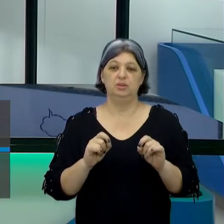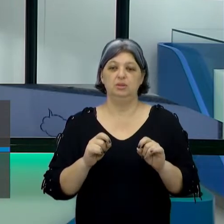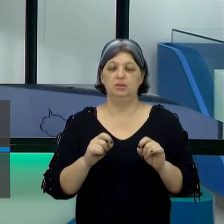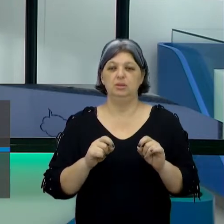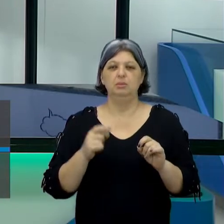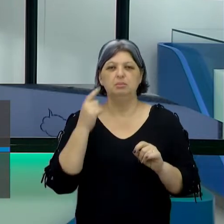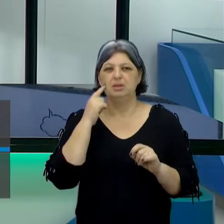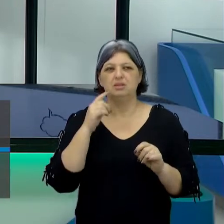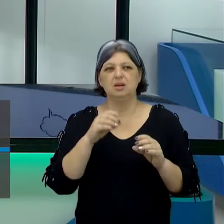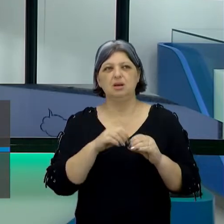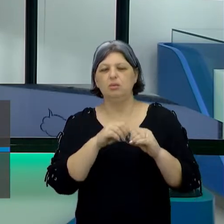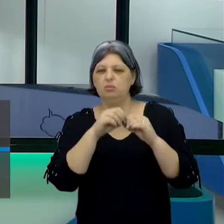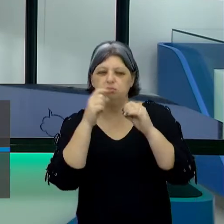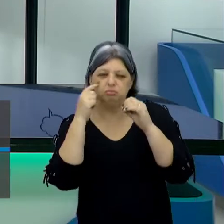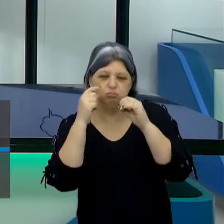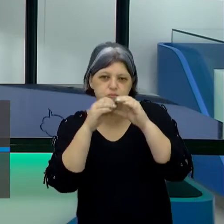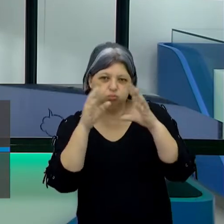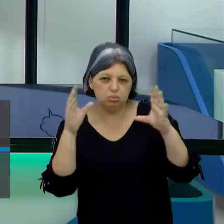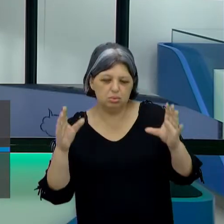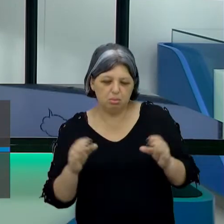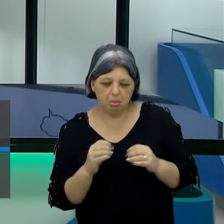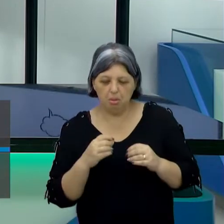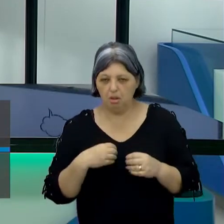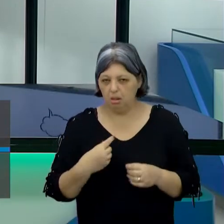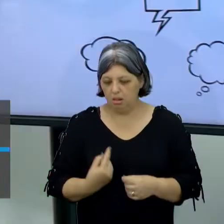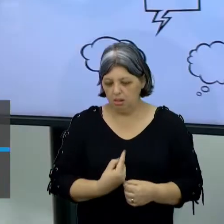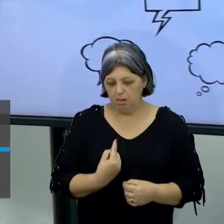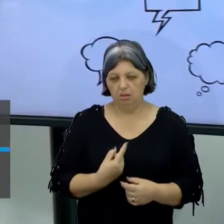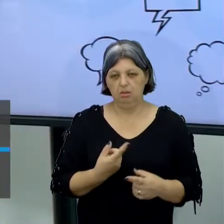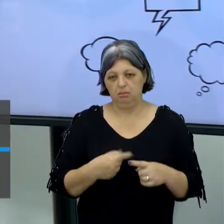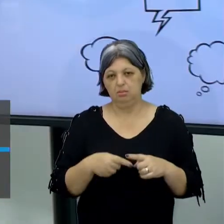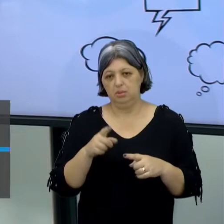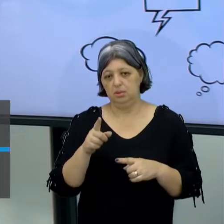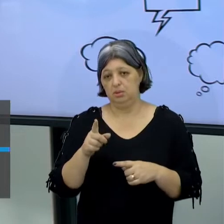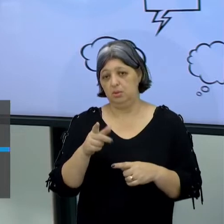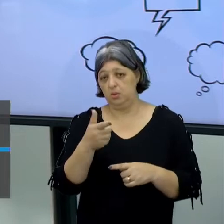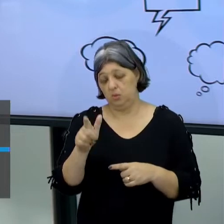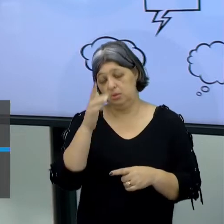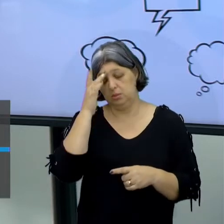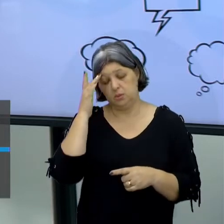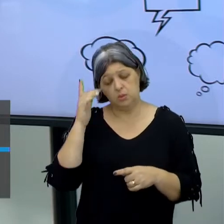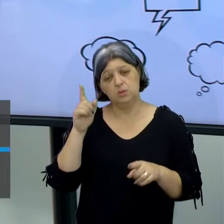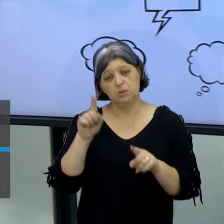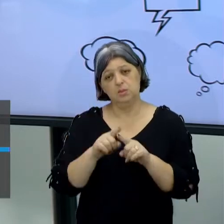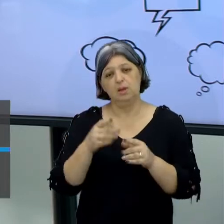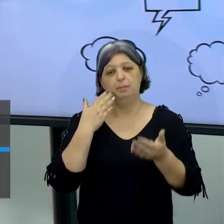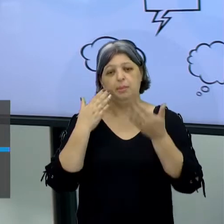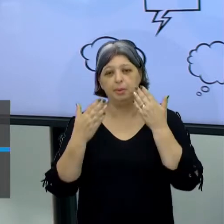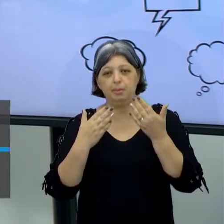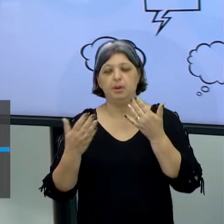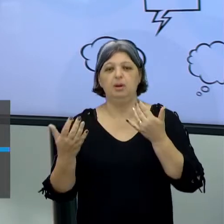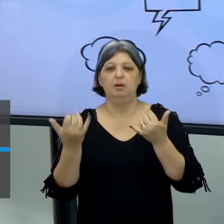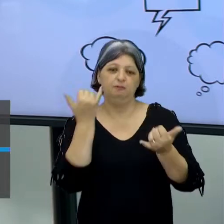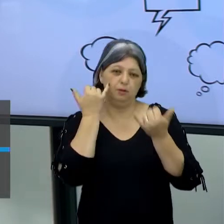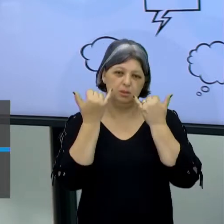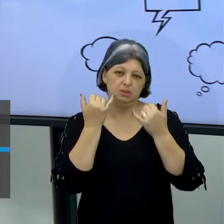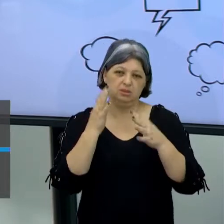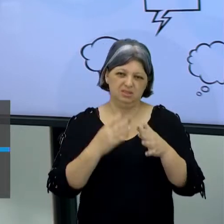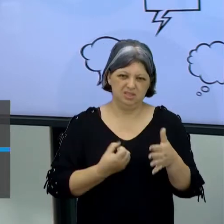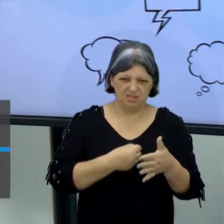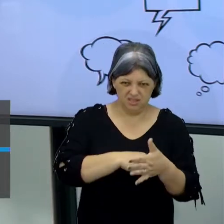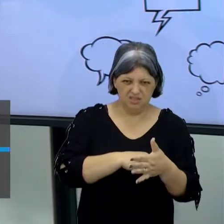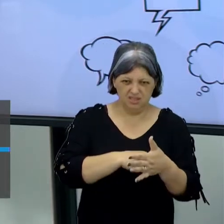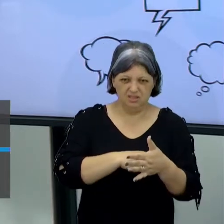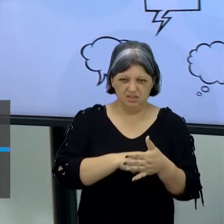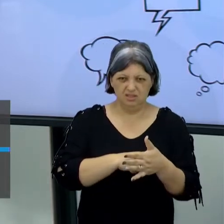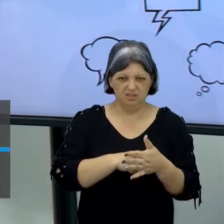O que eu bloqueio, o que eu não sigo, né? Ouvir outras pessoas é importante. E outra, se nas redes sociais eu costumo bloquear, acho que você também. A gente